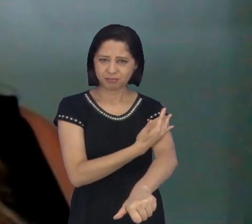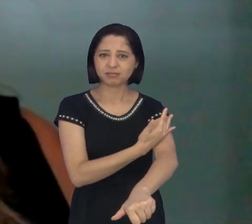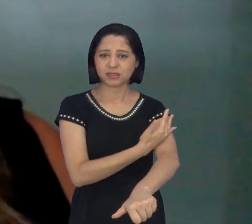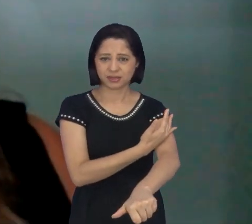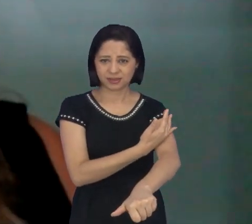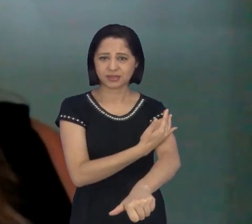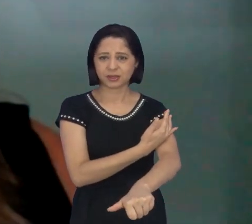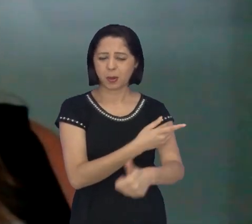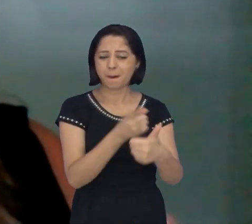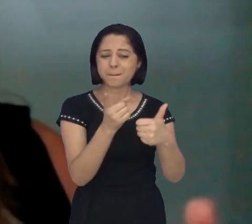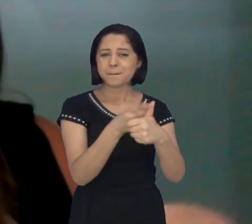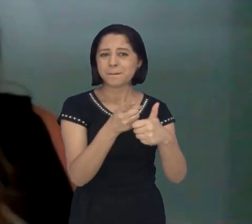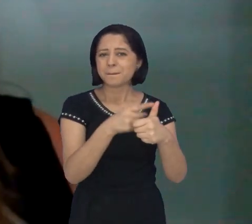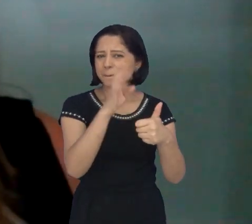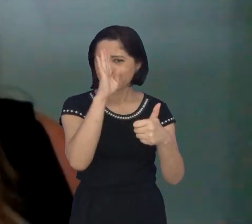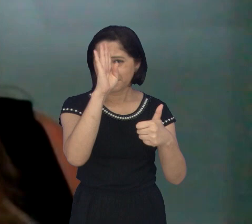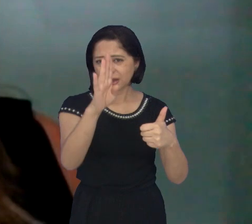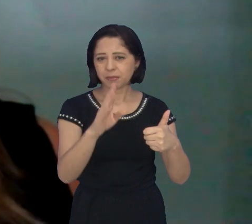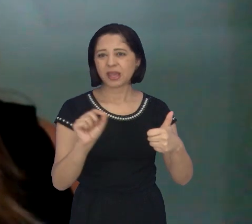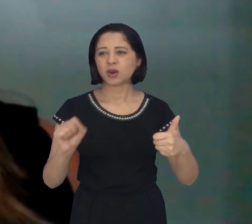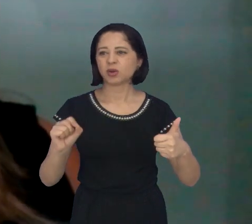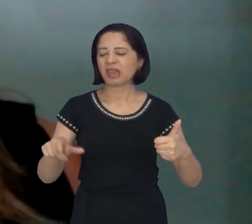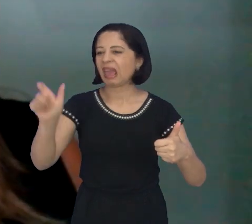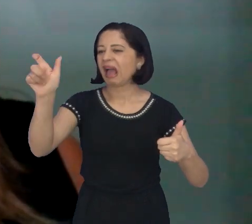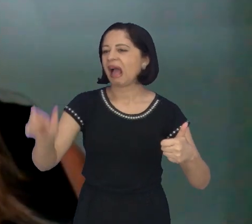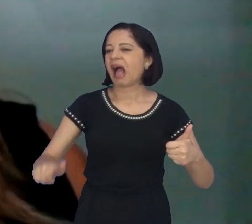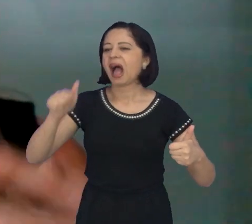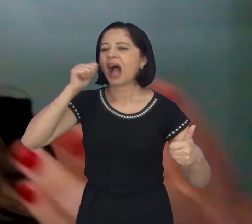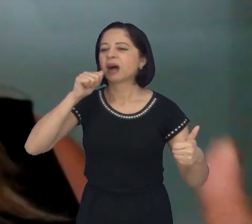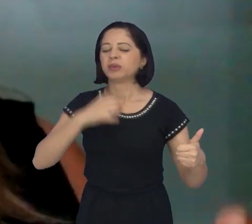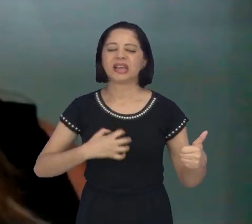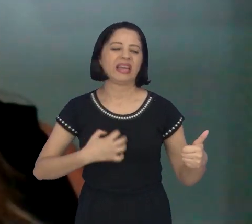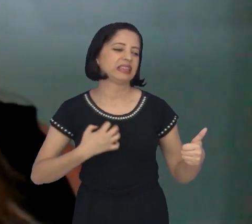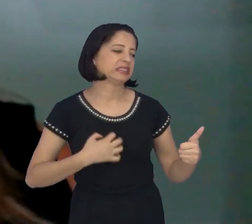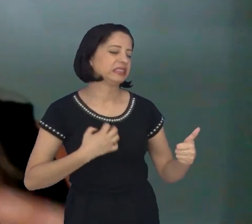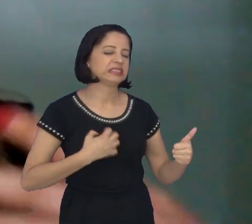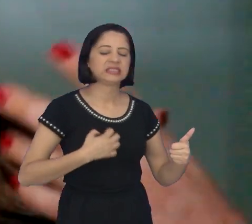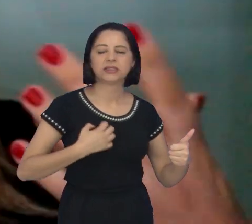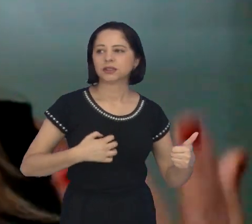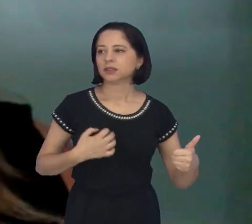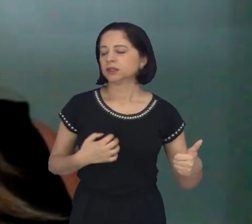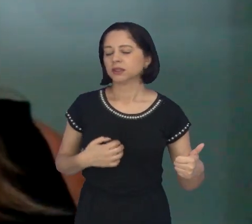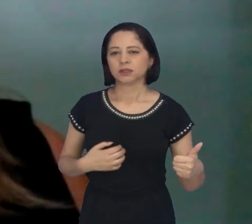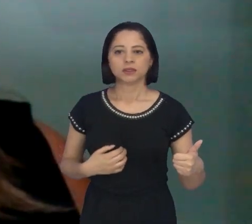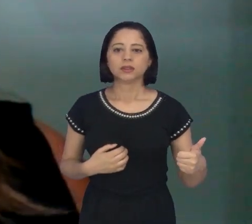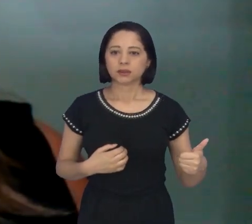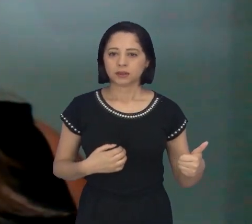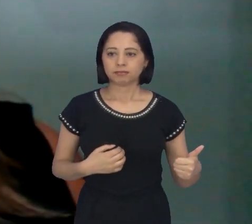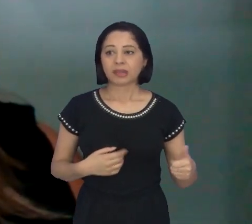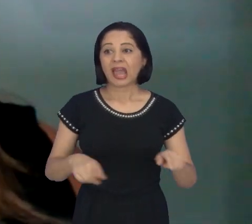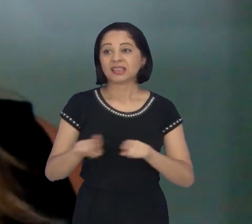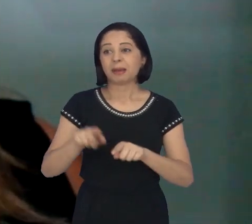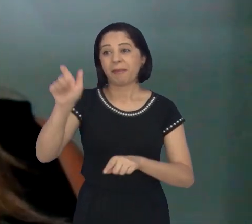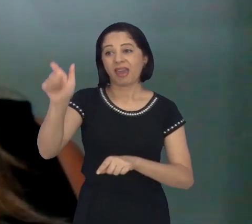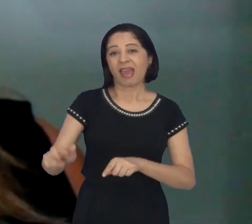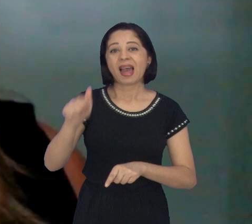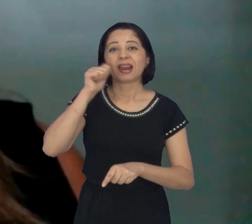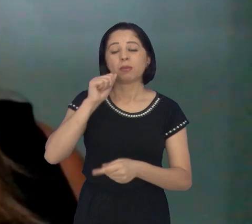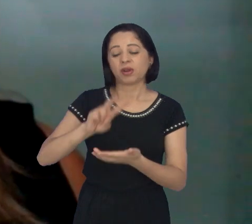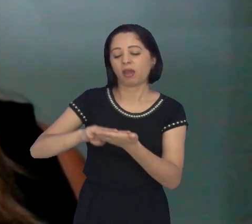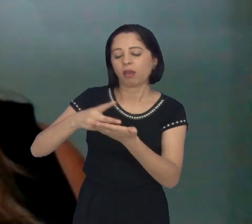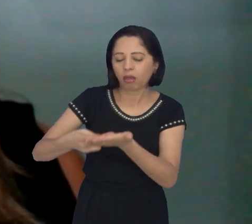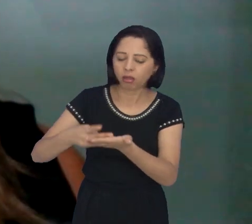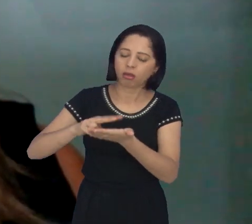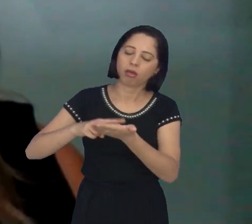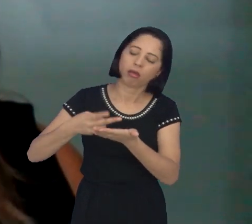está sobrecarregada é a irritação. E muitas vezes essa irritação vem junto com uma insônia, vem